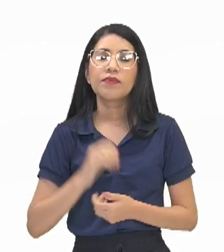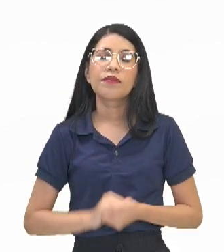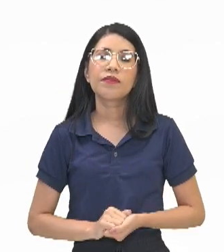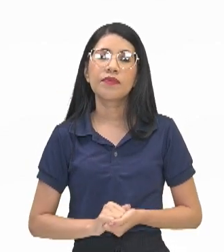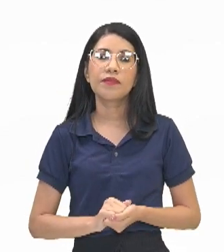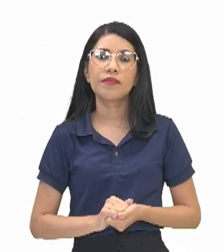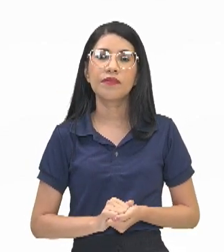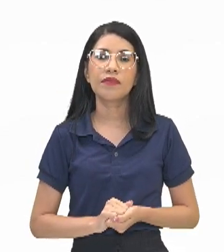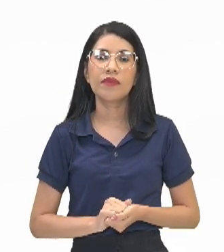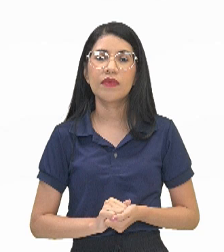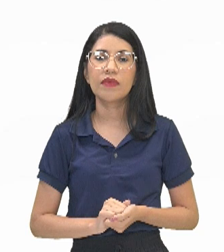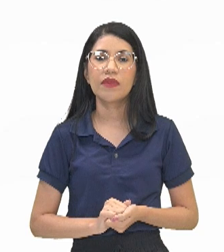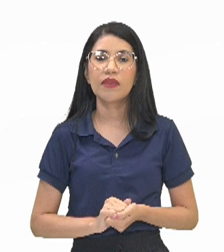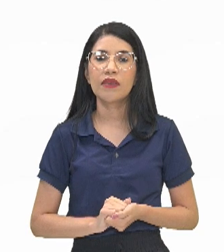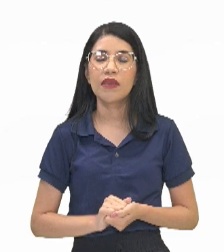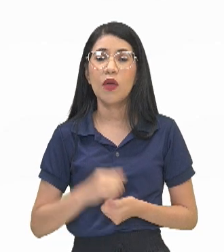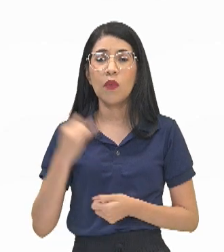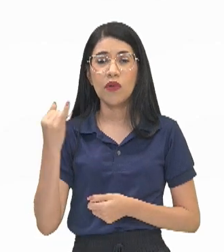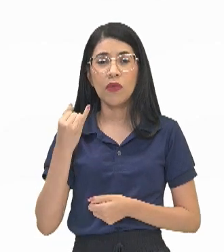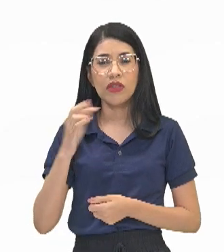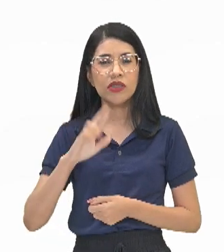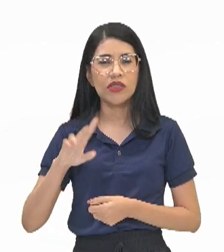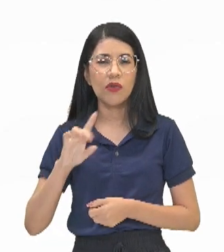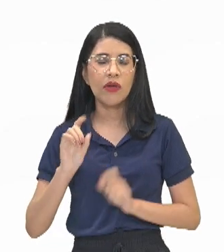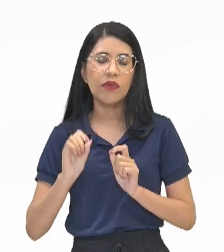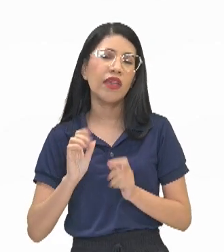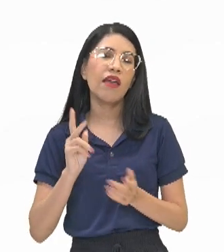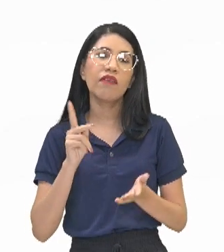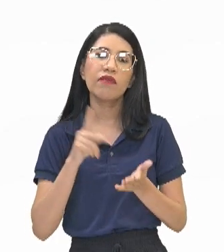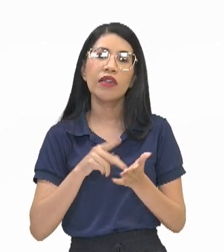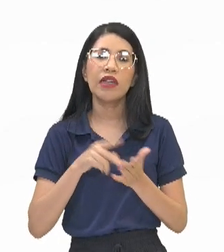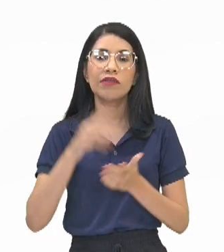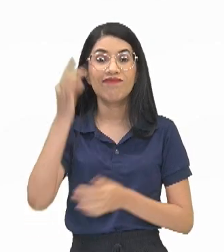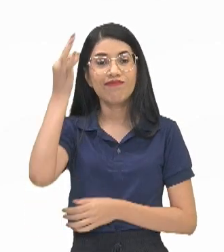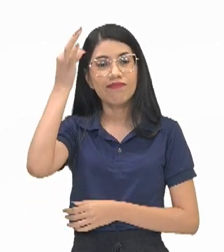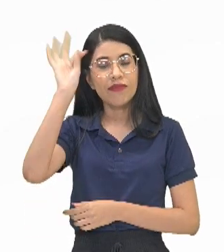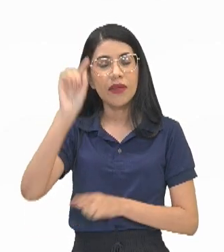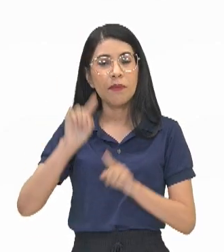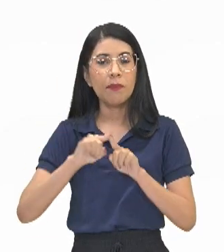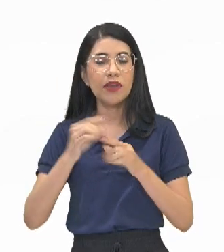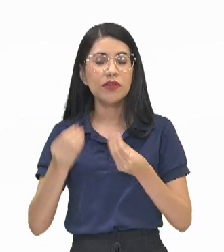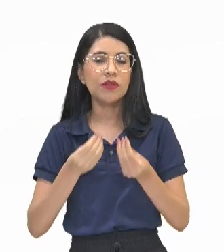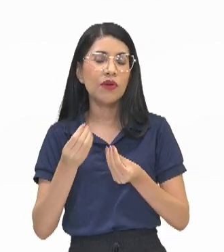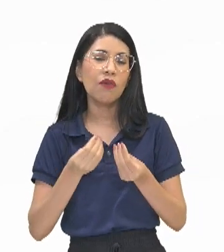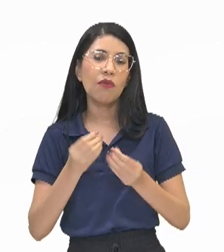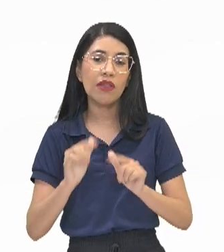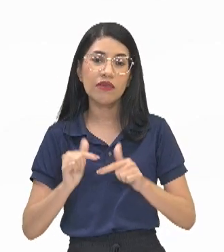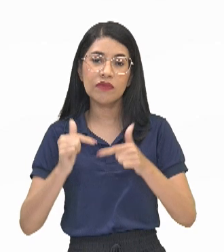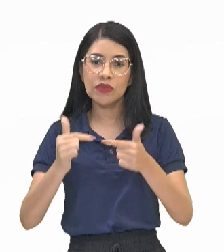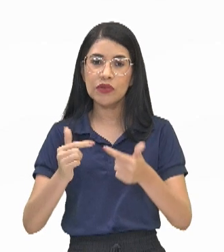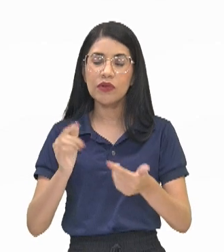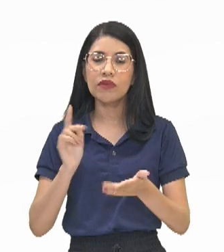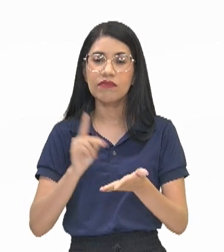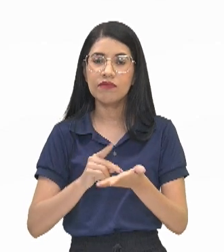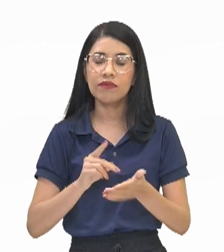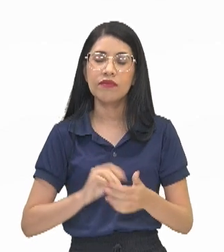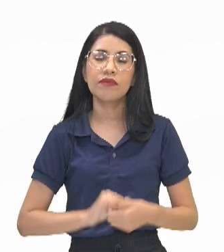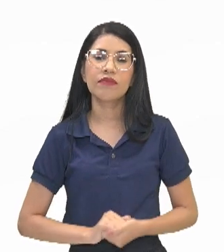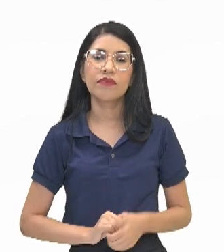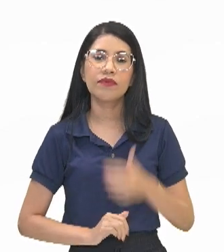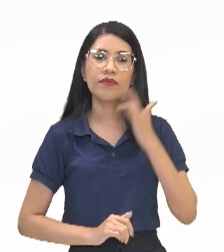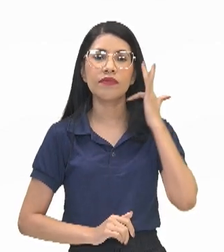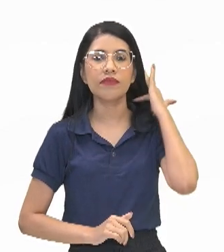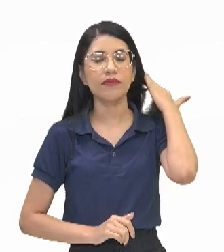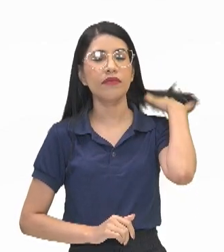porque o que importa não é a veracidade das teorias, mas sua funcionalidade. Então,